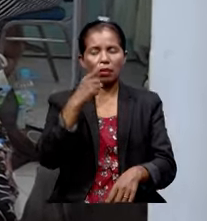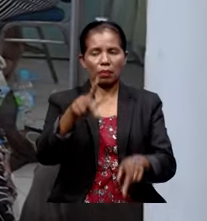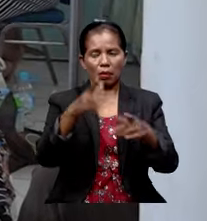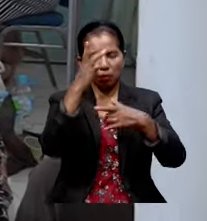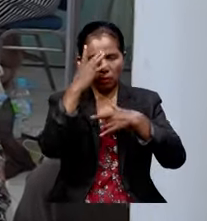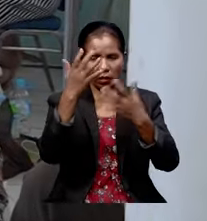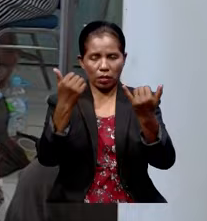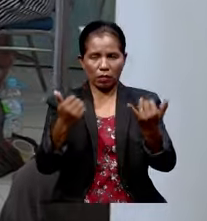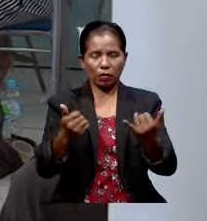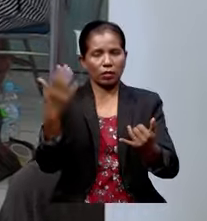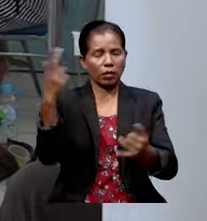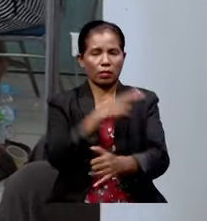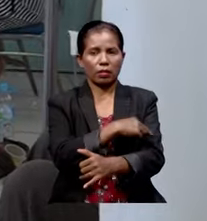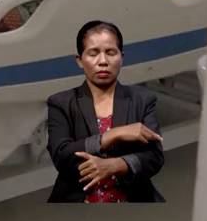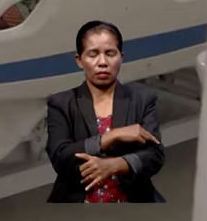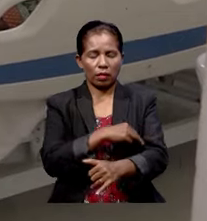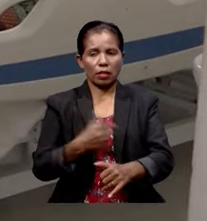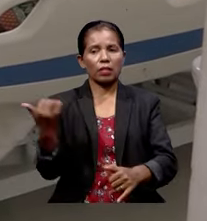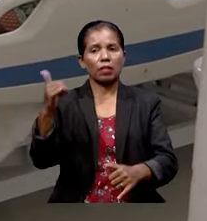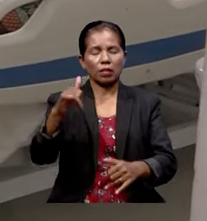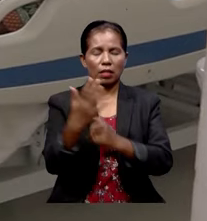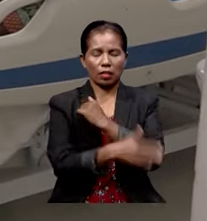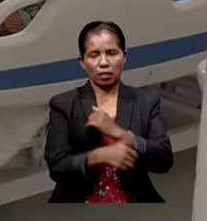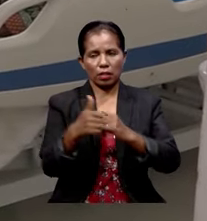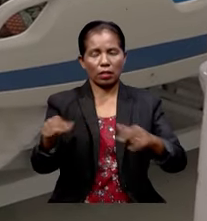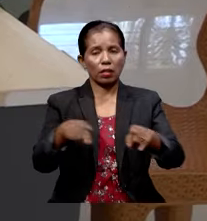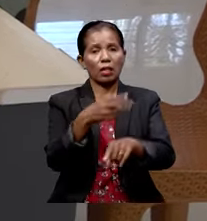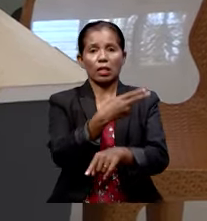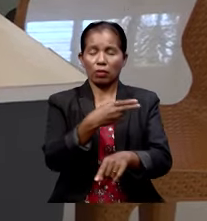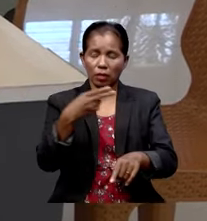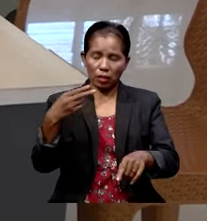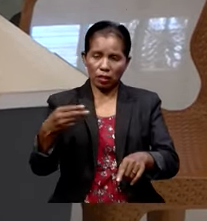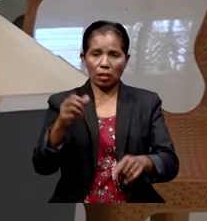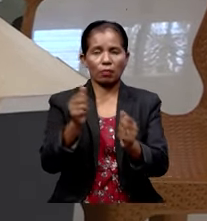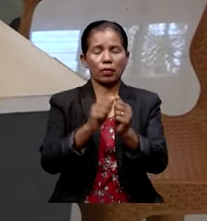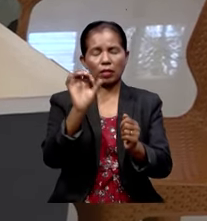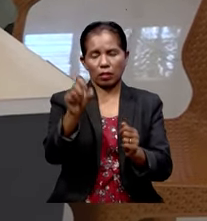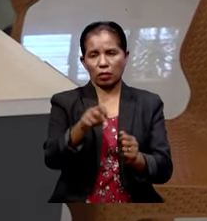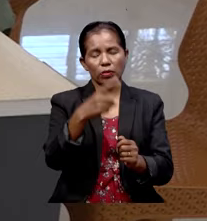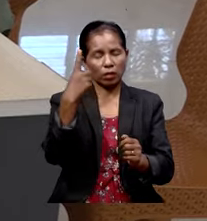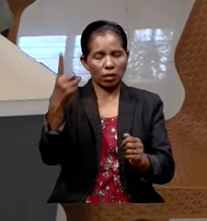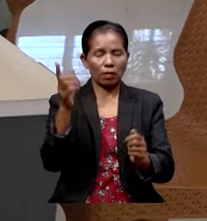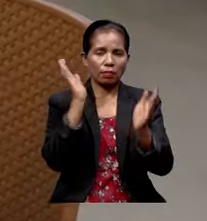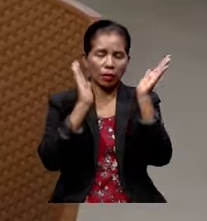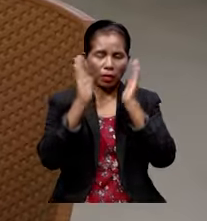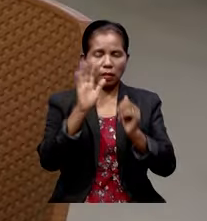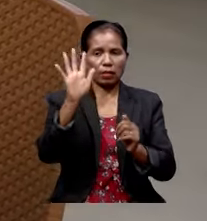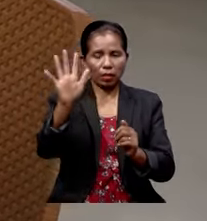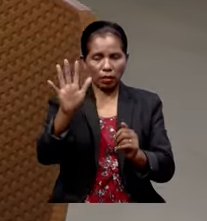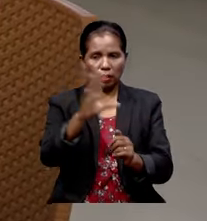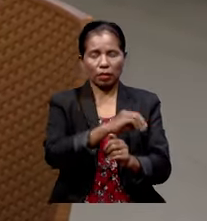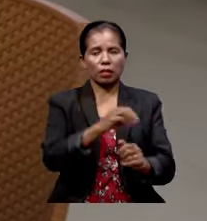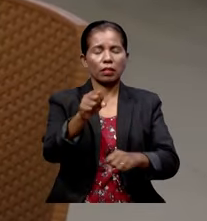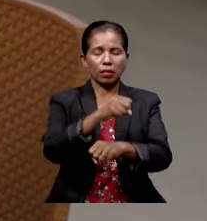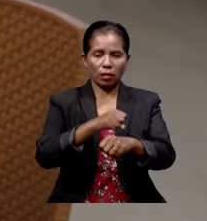down halo hela tratamento e hospital sira e Railio hanesa na Indonésia na insanulu resinida Malásia 95, no